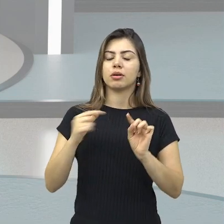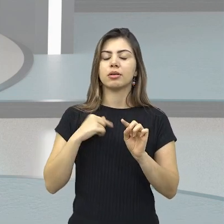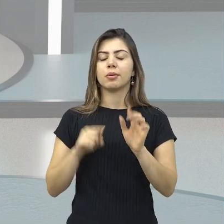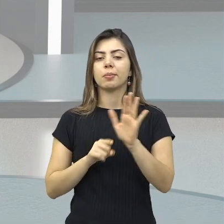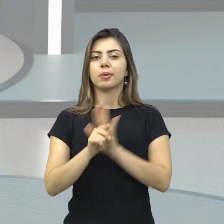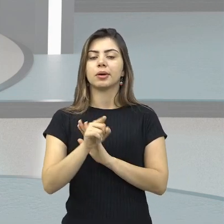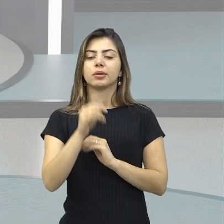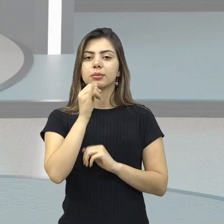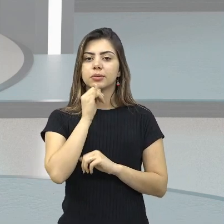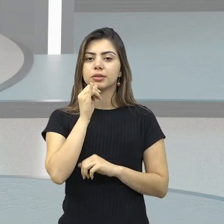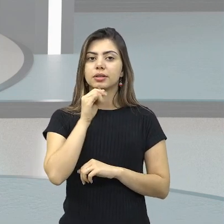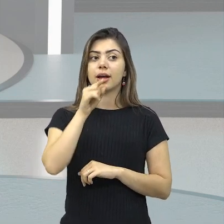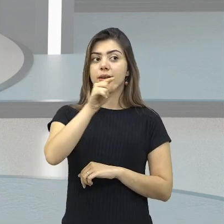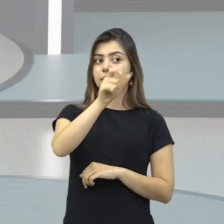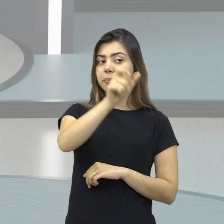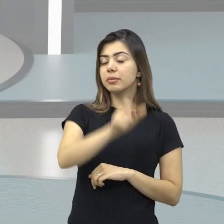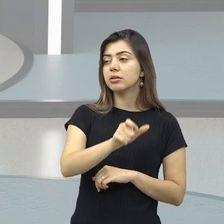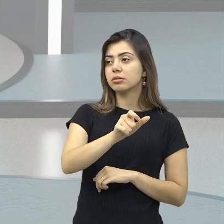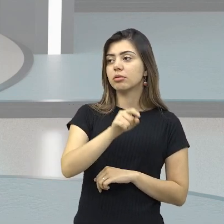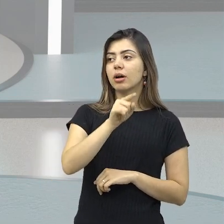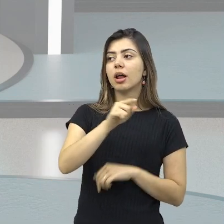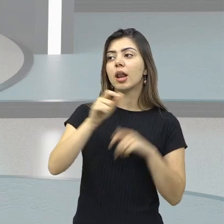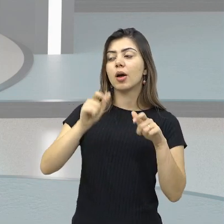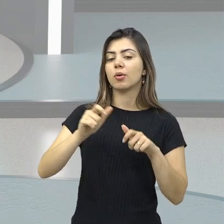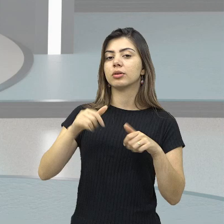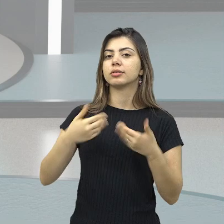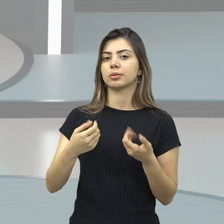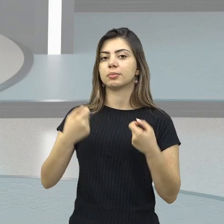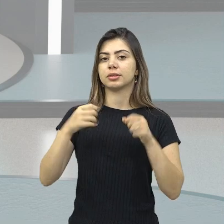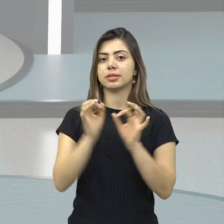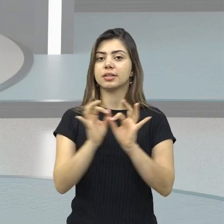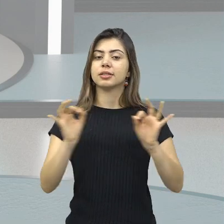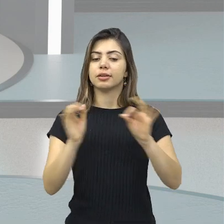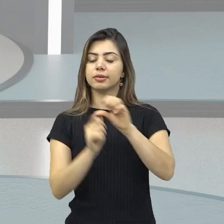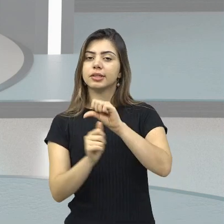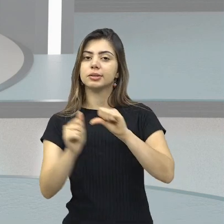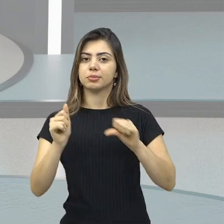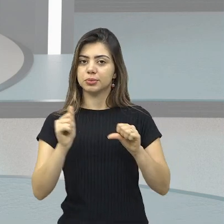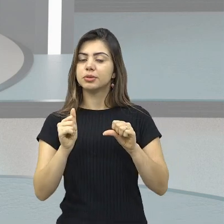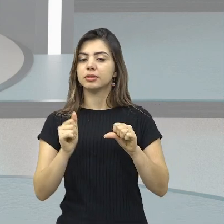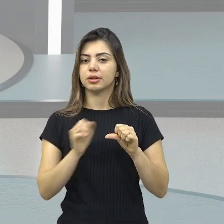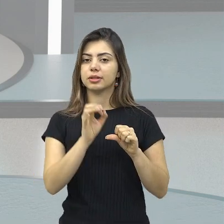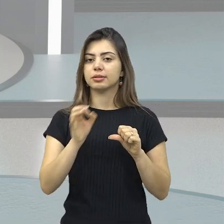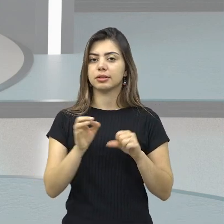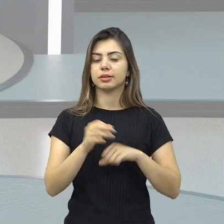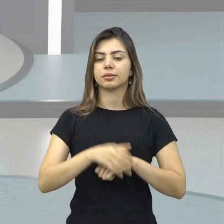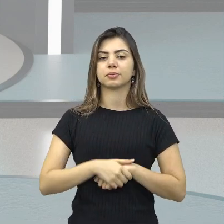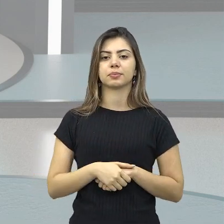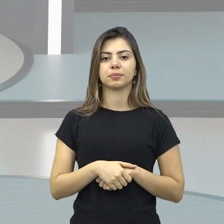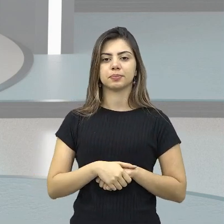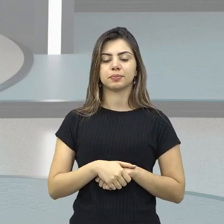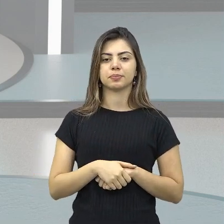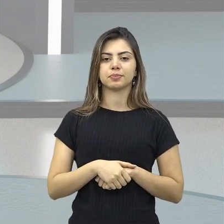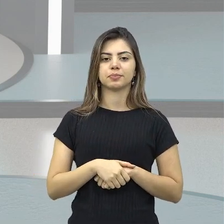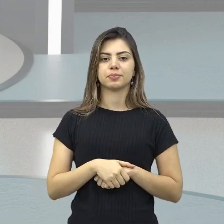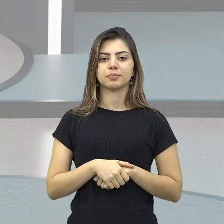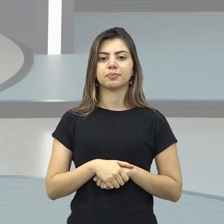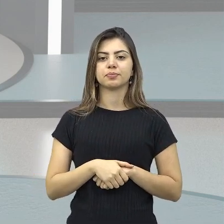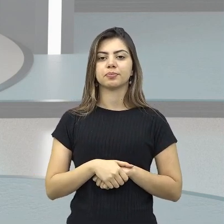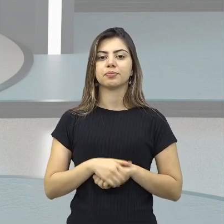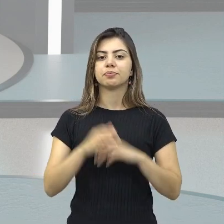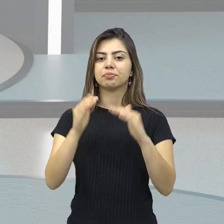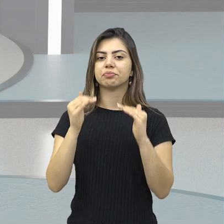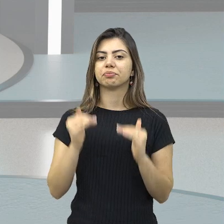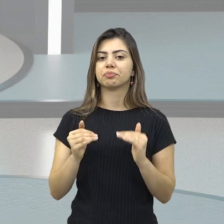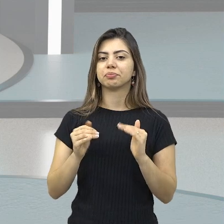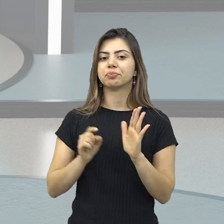sobre uma terceira pessoa, aí eu vou ter que modificar, então, o meu pronome ali, o meu sujeito, tá certo? Pergunta, how